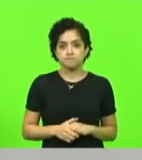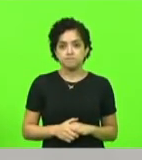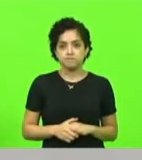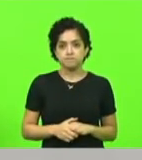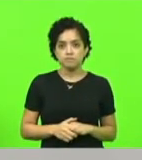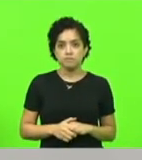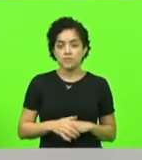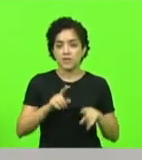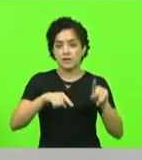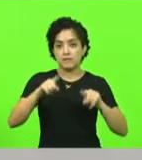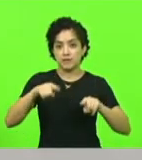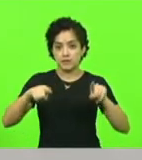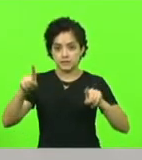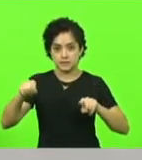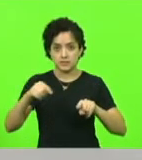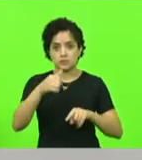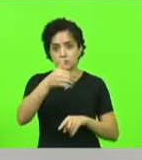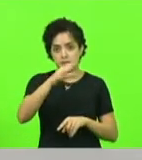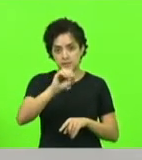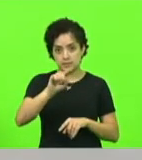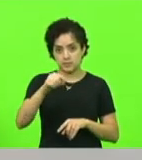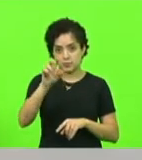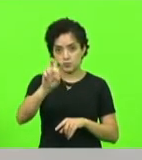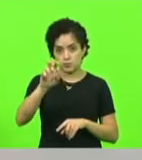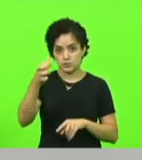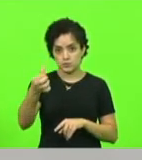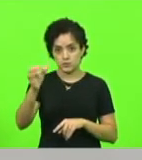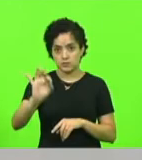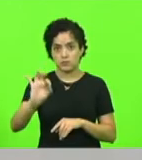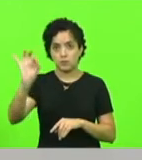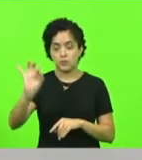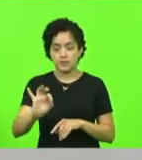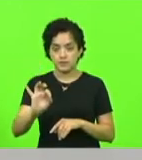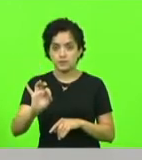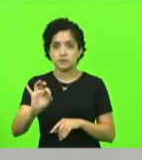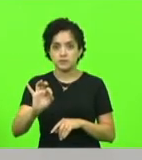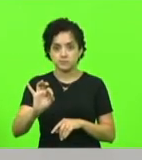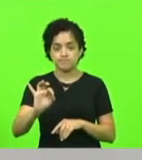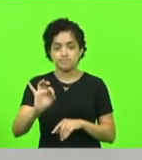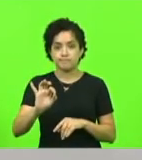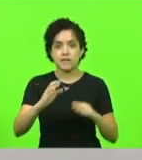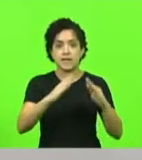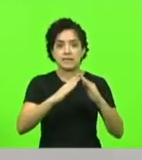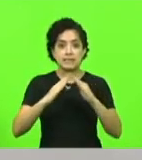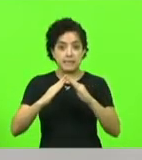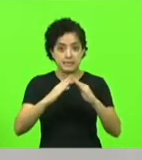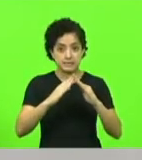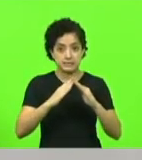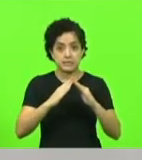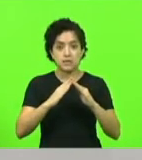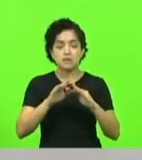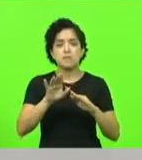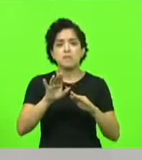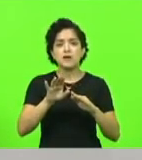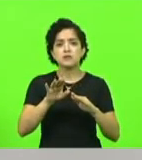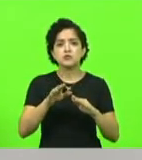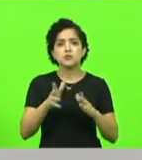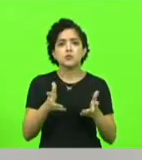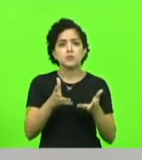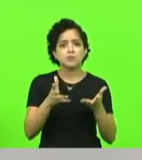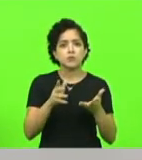maior variação de 2,56%, vieram diretamente da habitação. E o que provocou esse aumento no grupo da